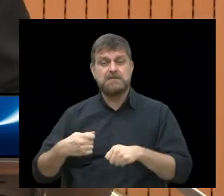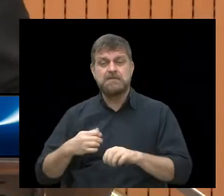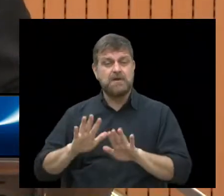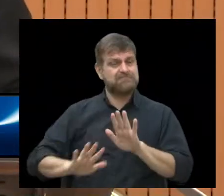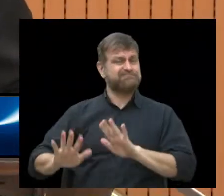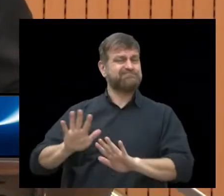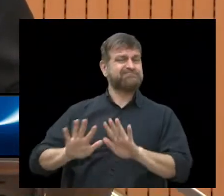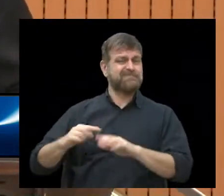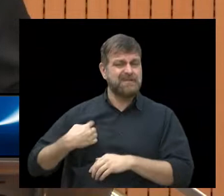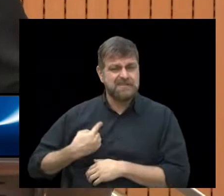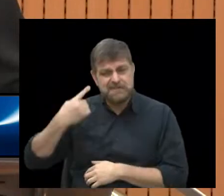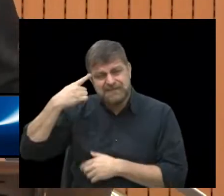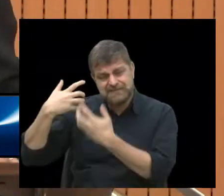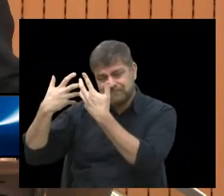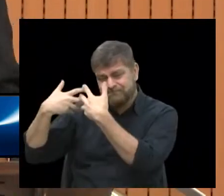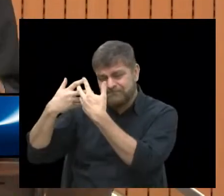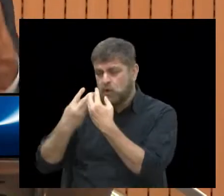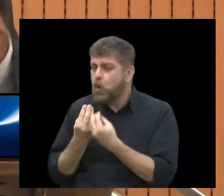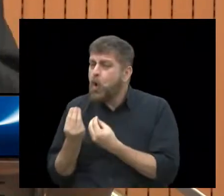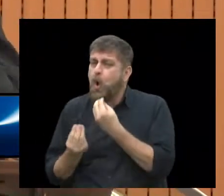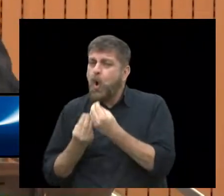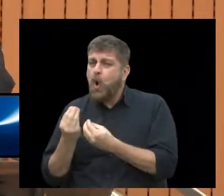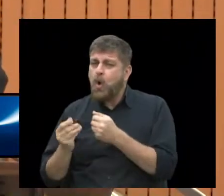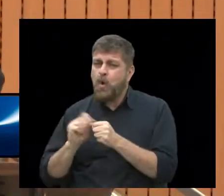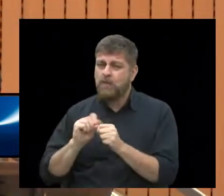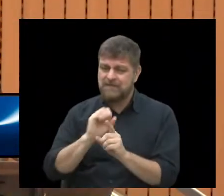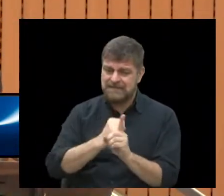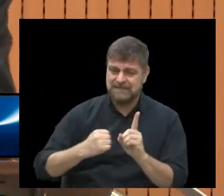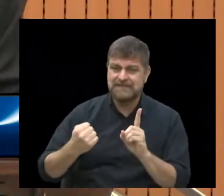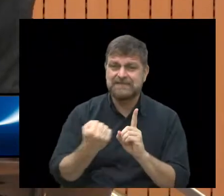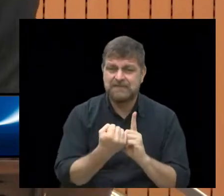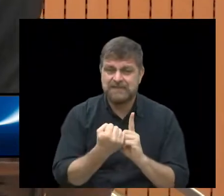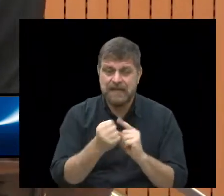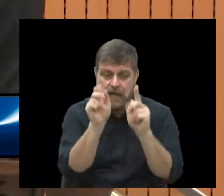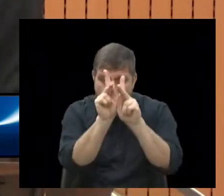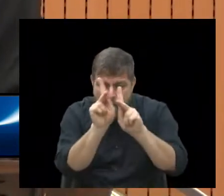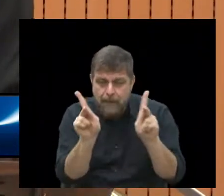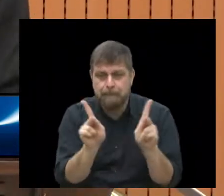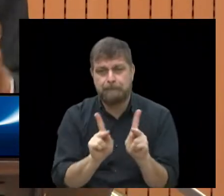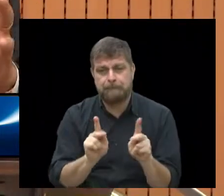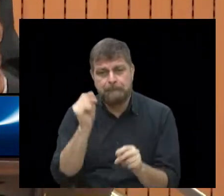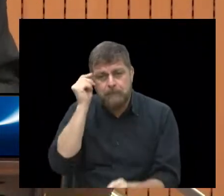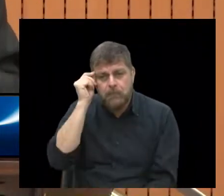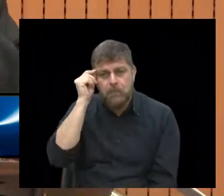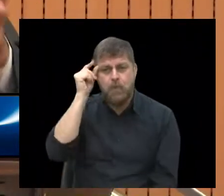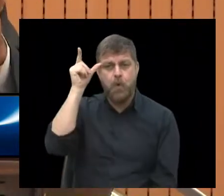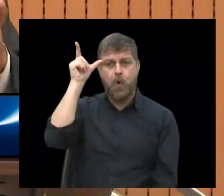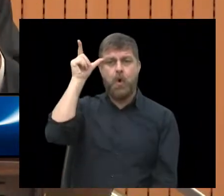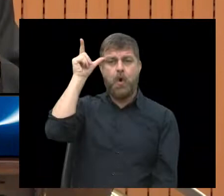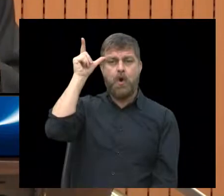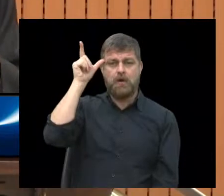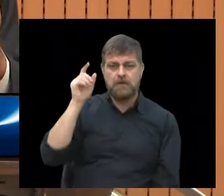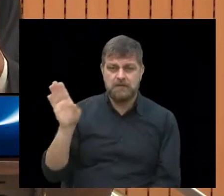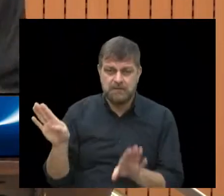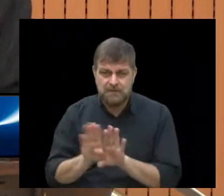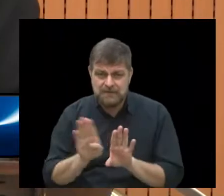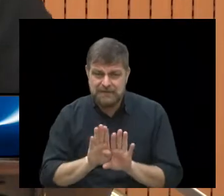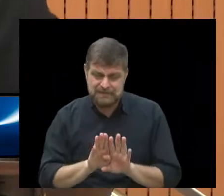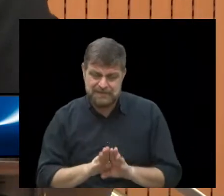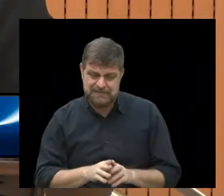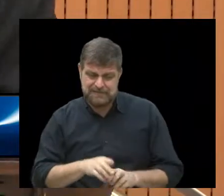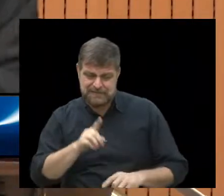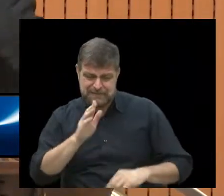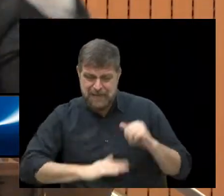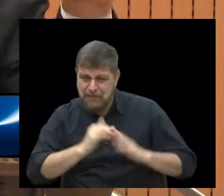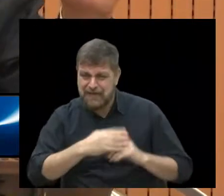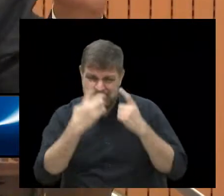na verdade, pensar em como construir uma cultura de paz. A gente vê atos de